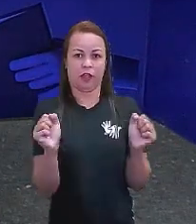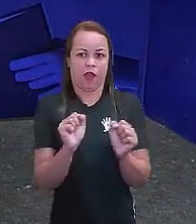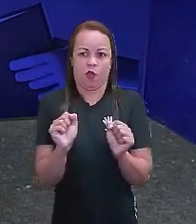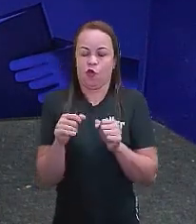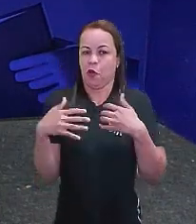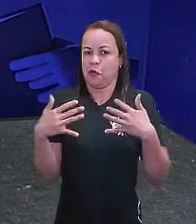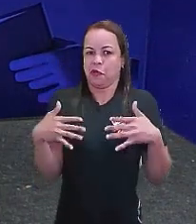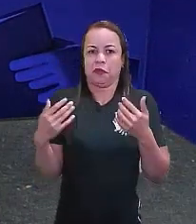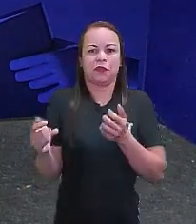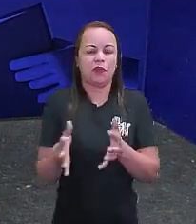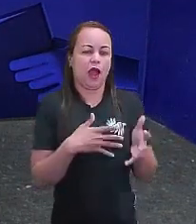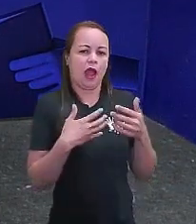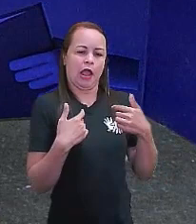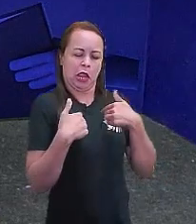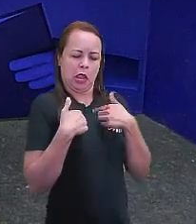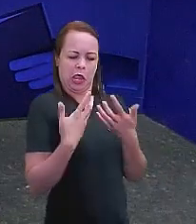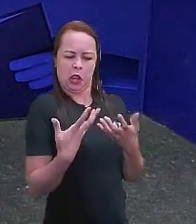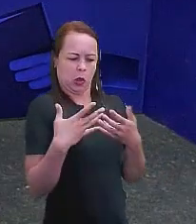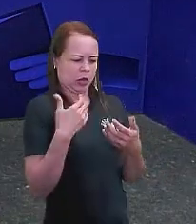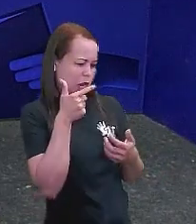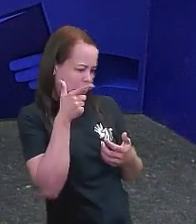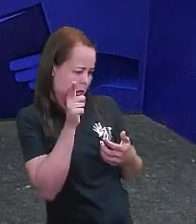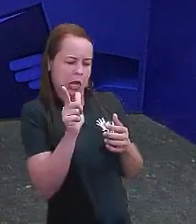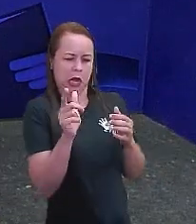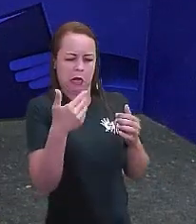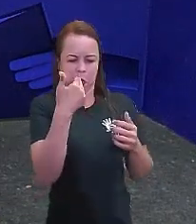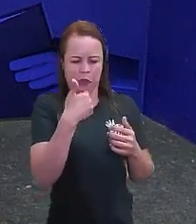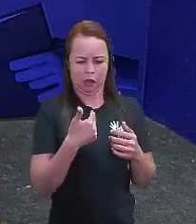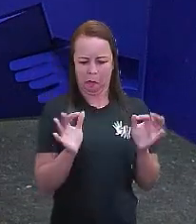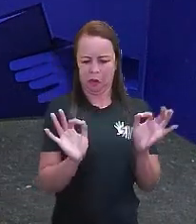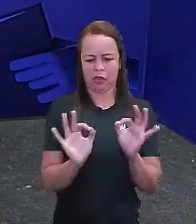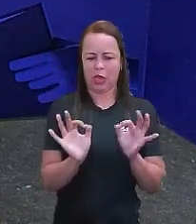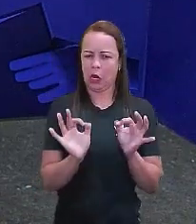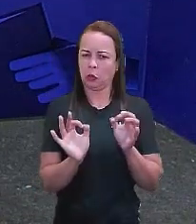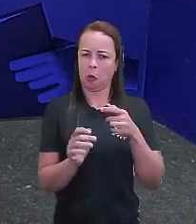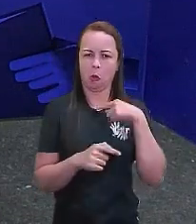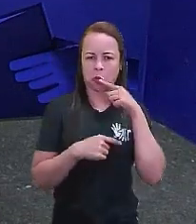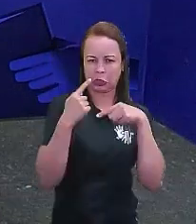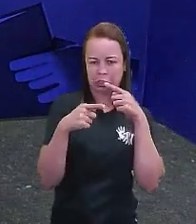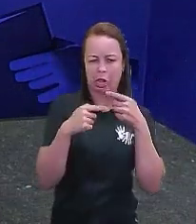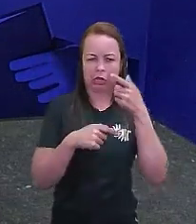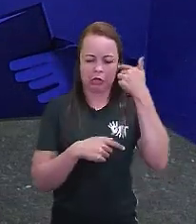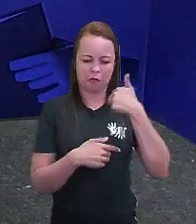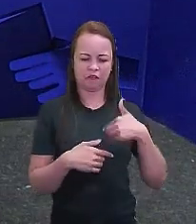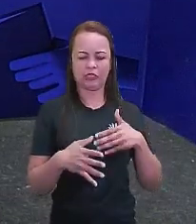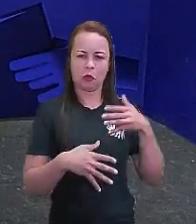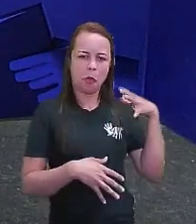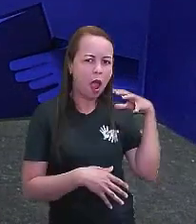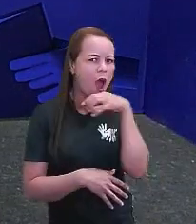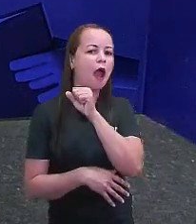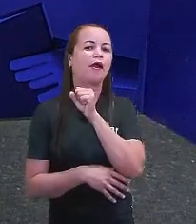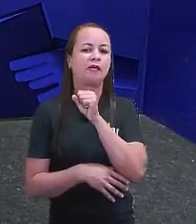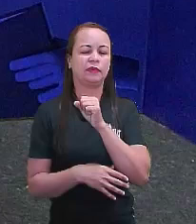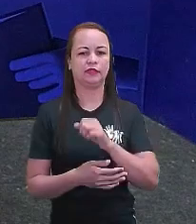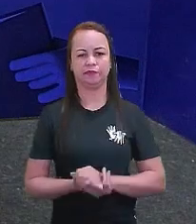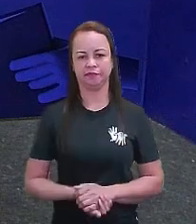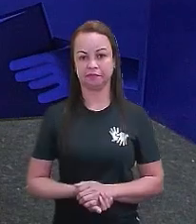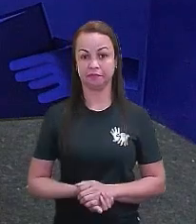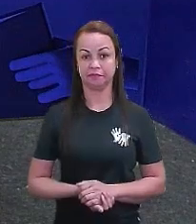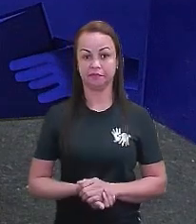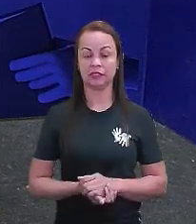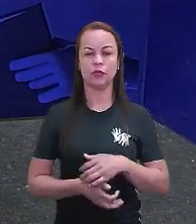ouriçada, dizendo: eu? Ninguém me ganha, ninguém consegue me vencer, eu sou mais rápida de todas. Os